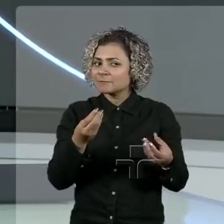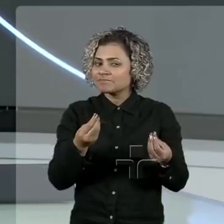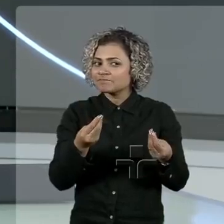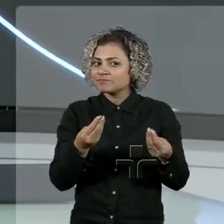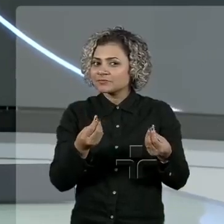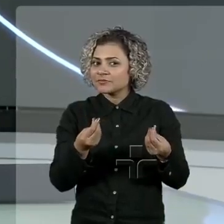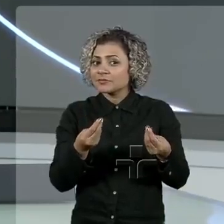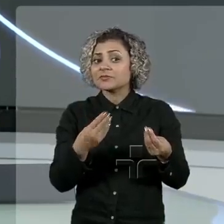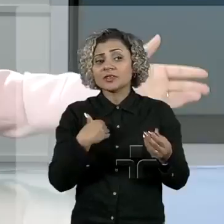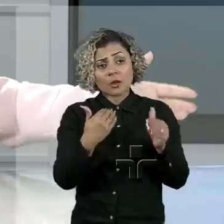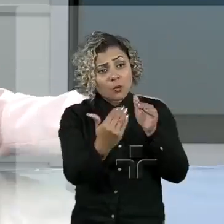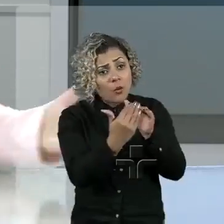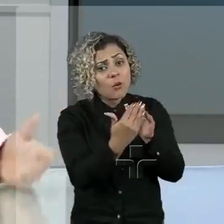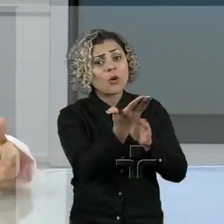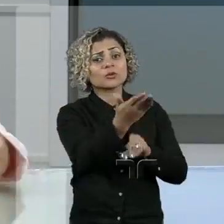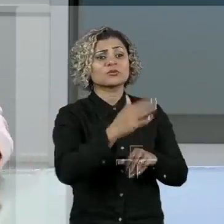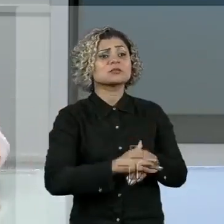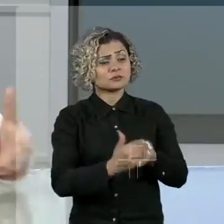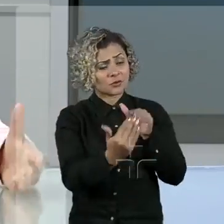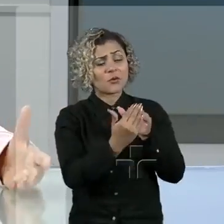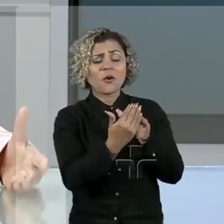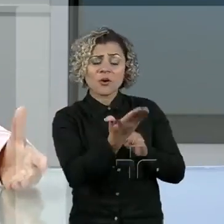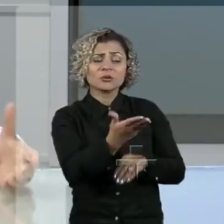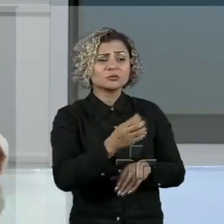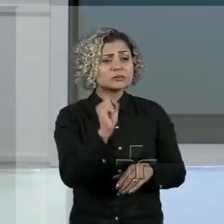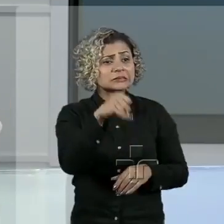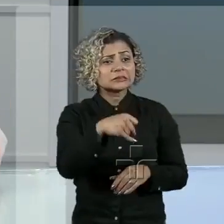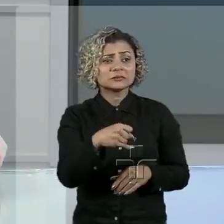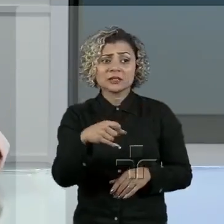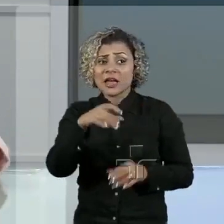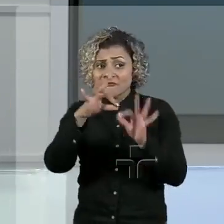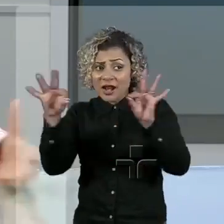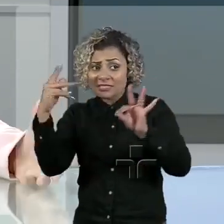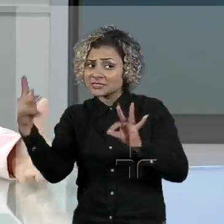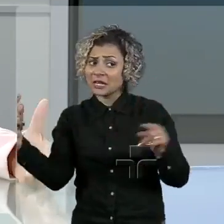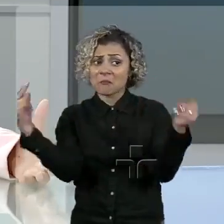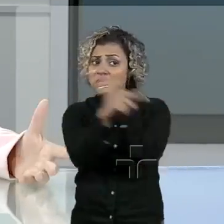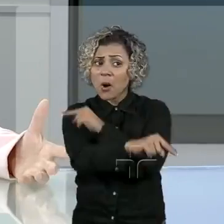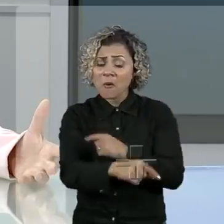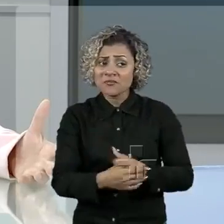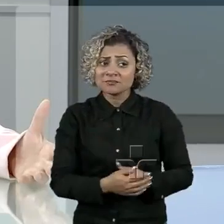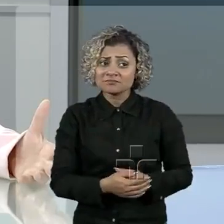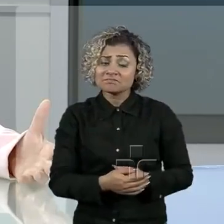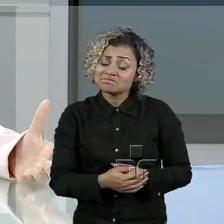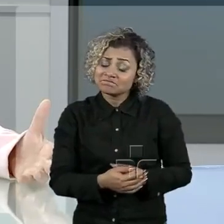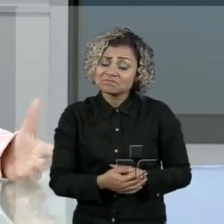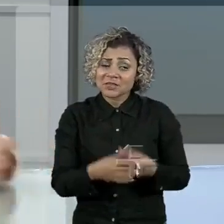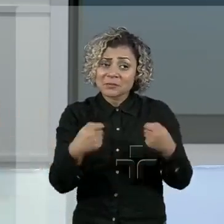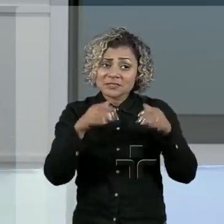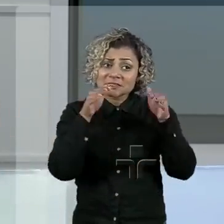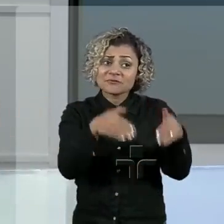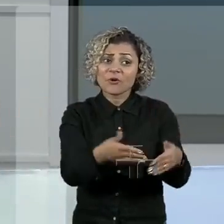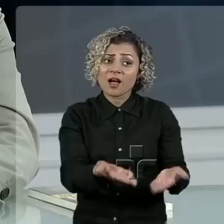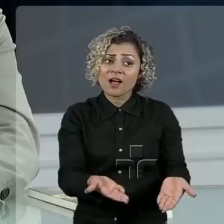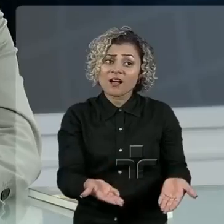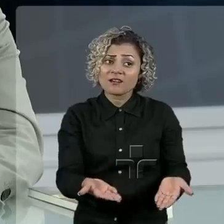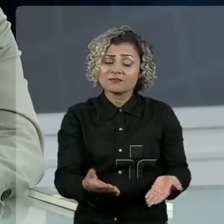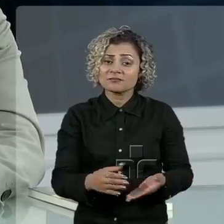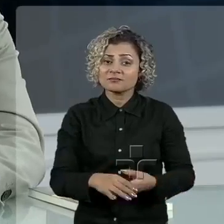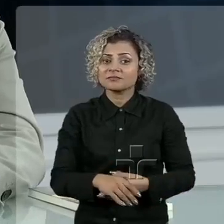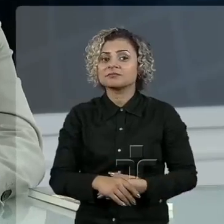concordando com você, estou concordando, entendeu? Por isso é que eu digo, tem que olhar para esse estilo. Né? Eu acho